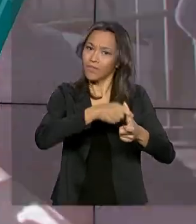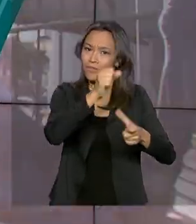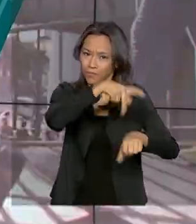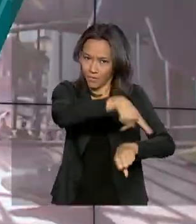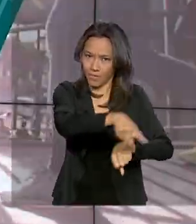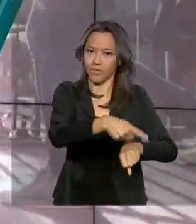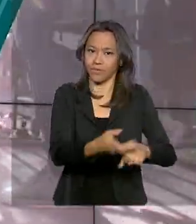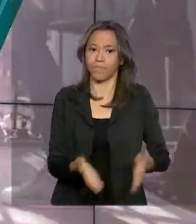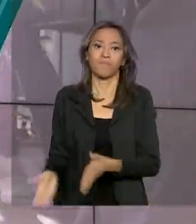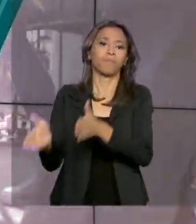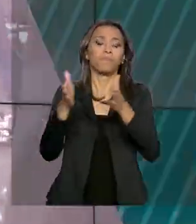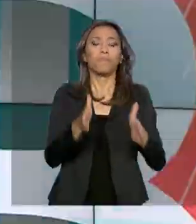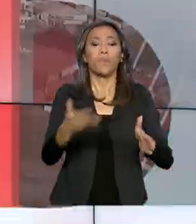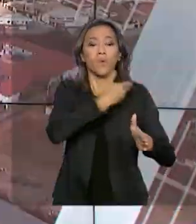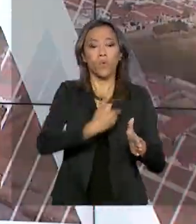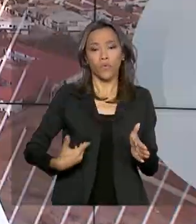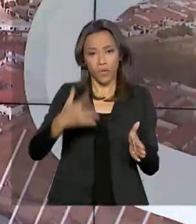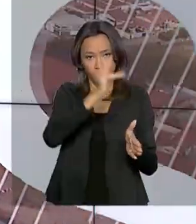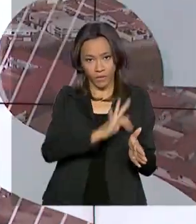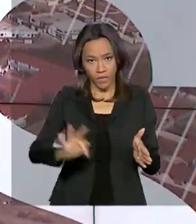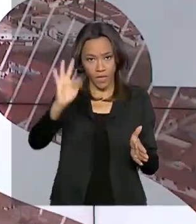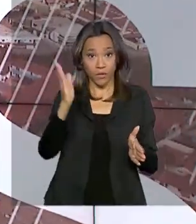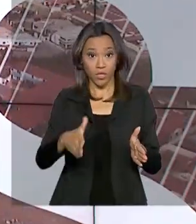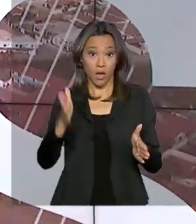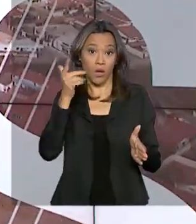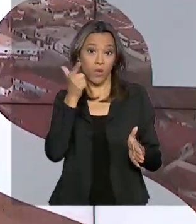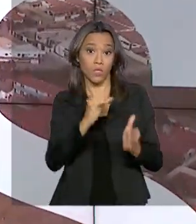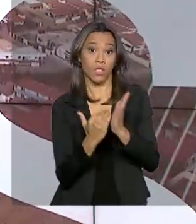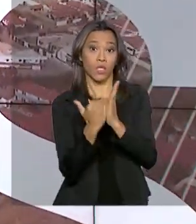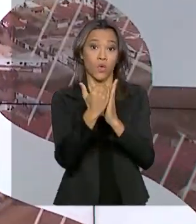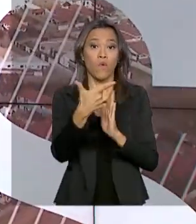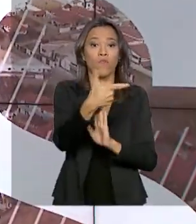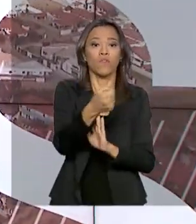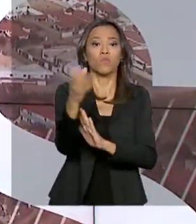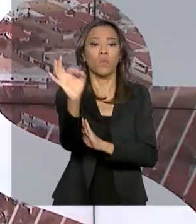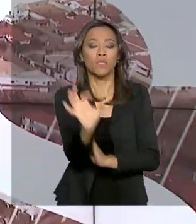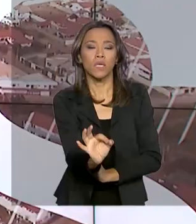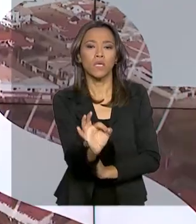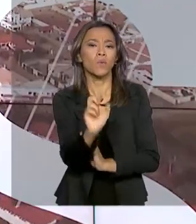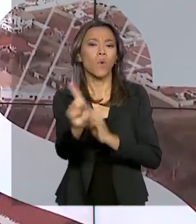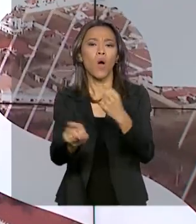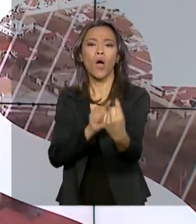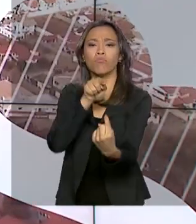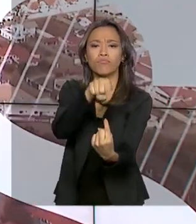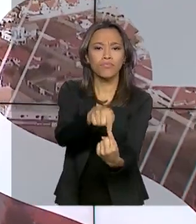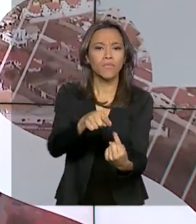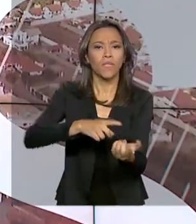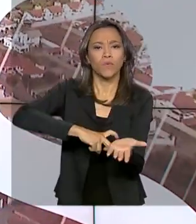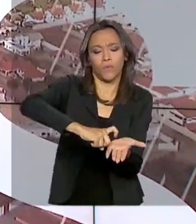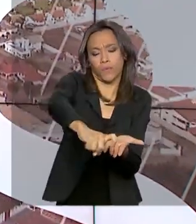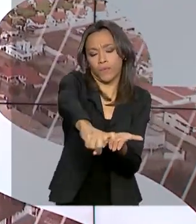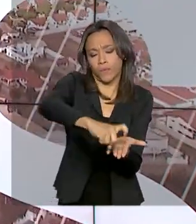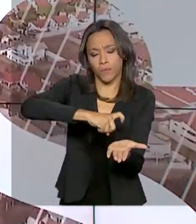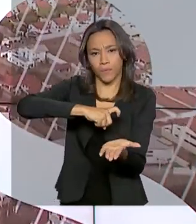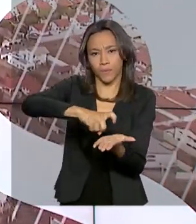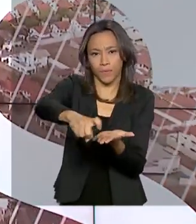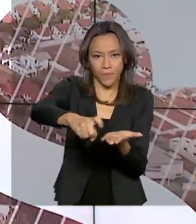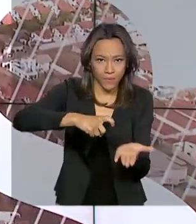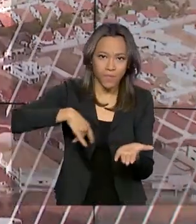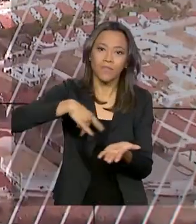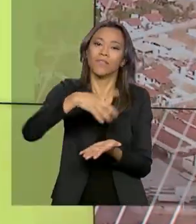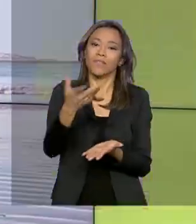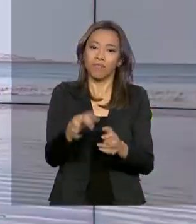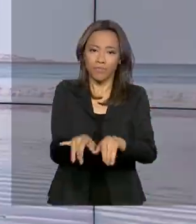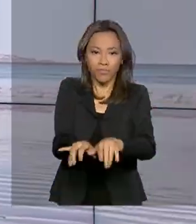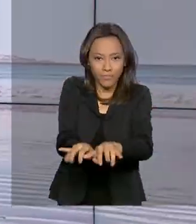Olha, o governo federal já superou em 20% a meta da transformação digital de serviços públicos neste